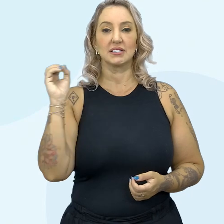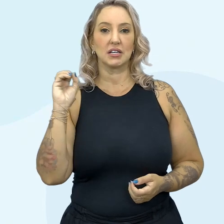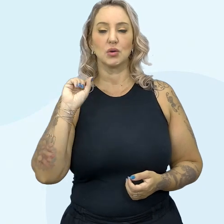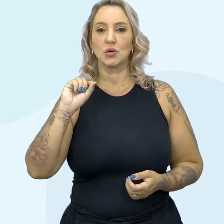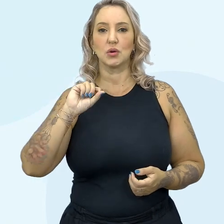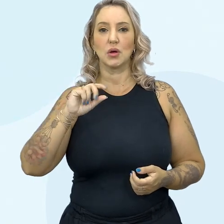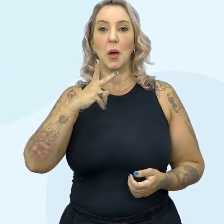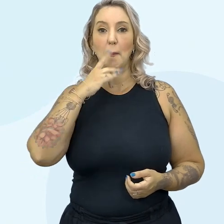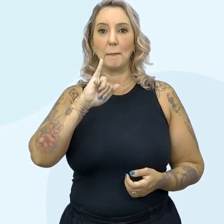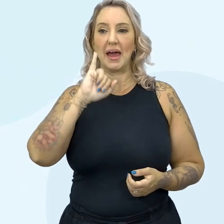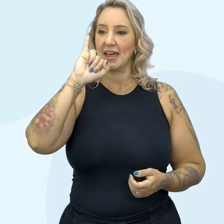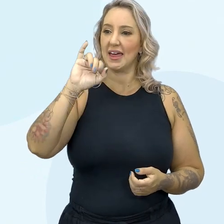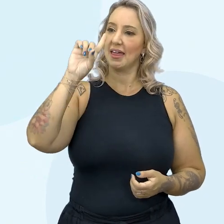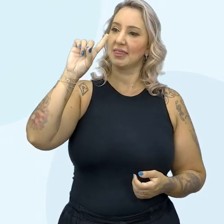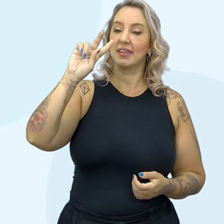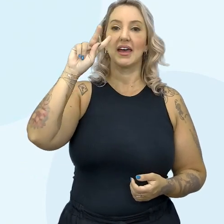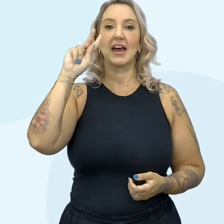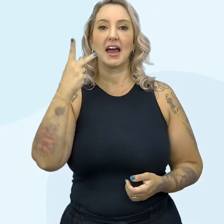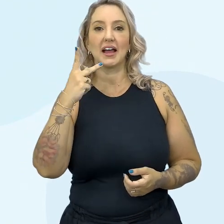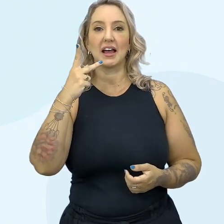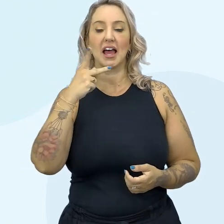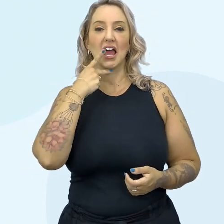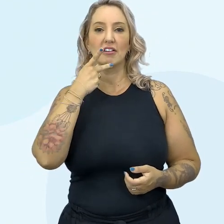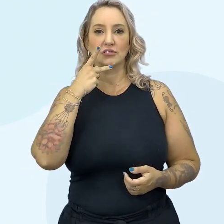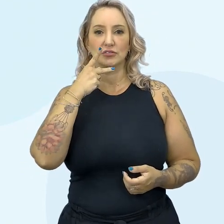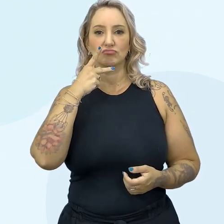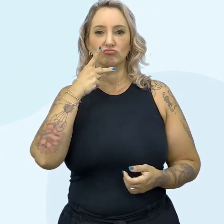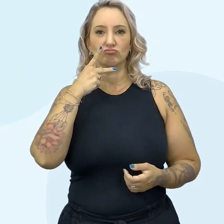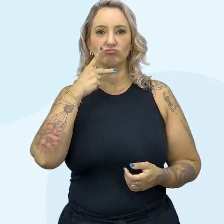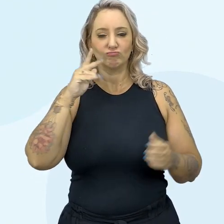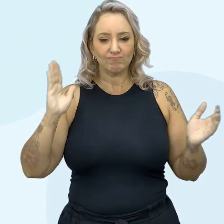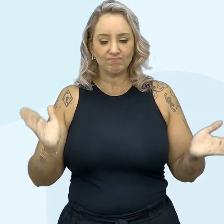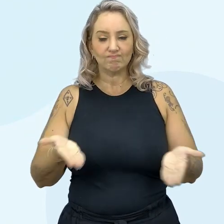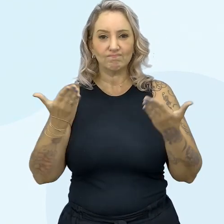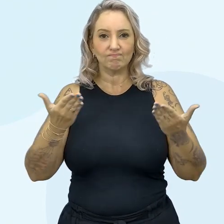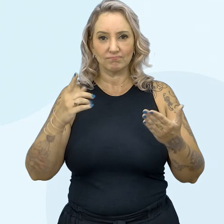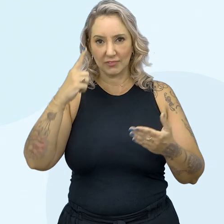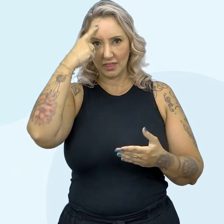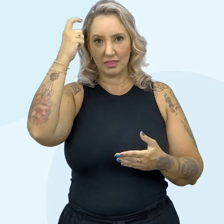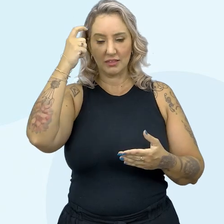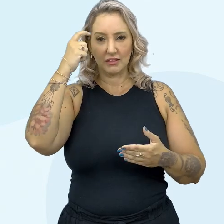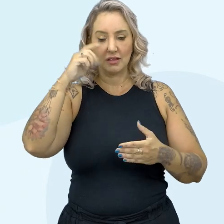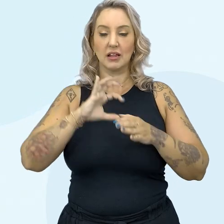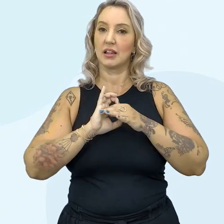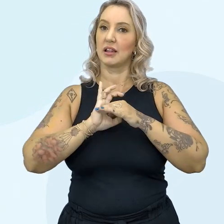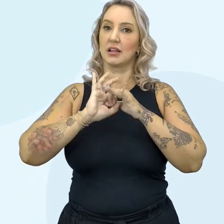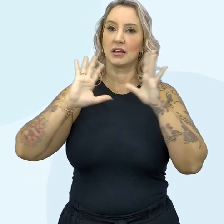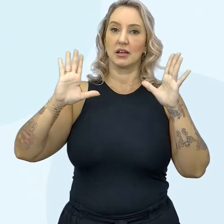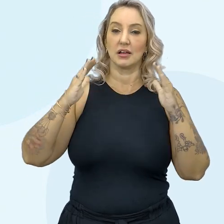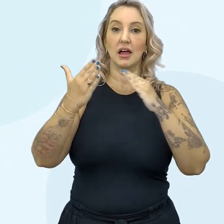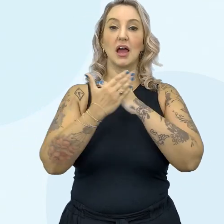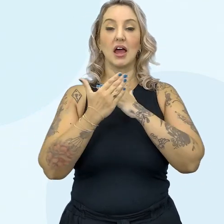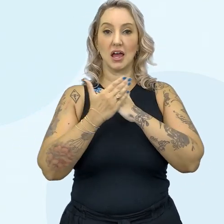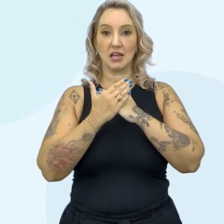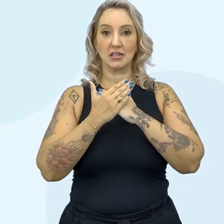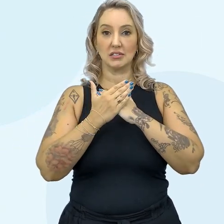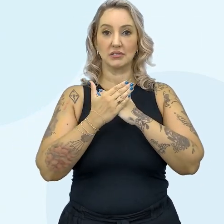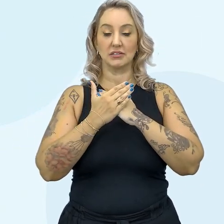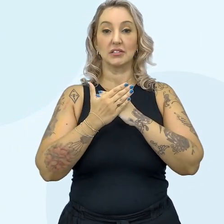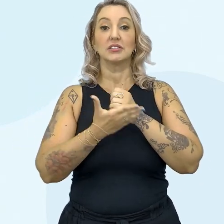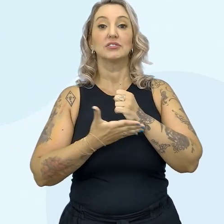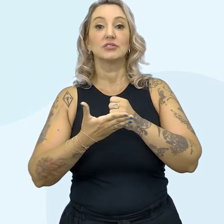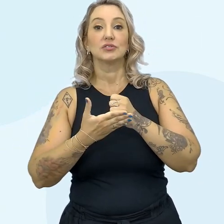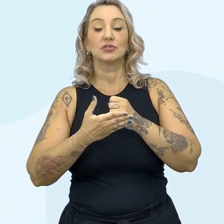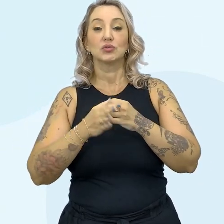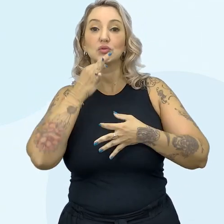o pai do IDH. Ele defende a ideia do desenvolvimento como liberdade, nos ajuda e nos dá embasamento